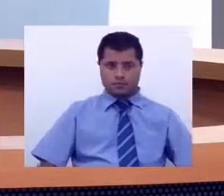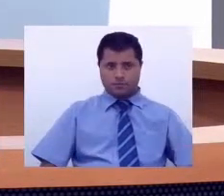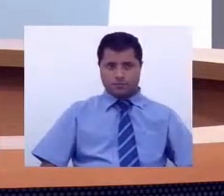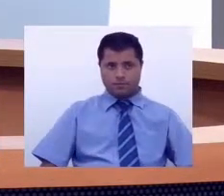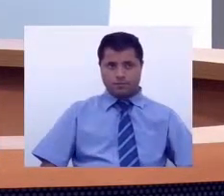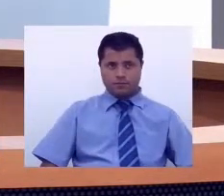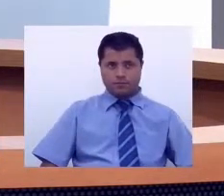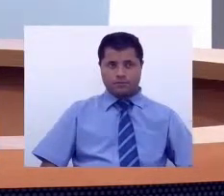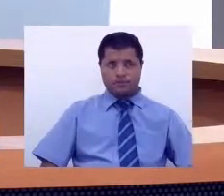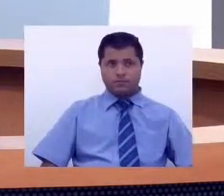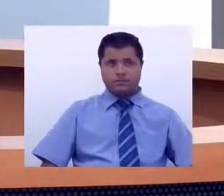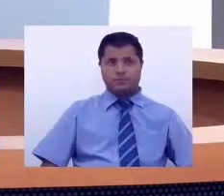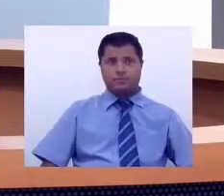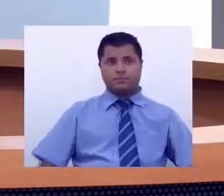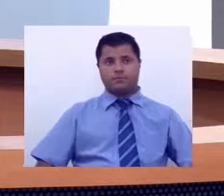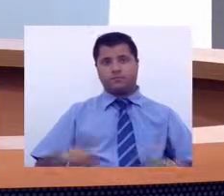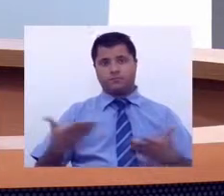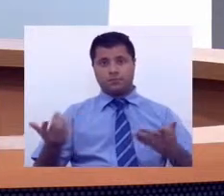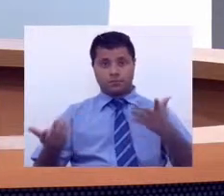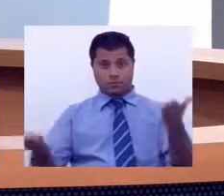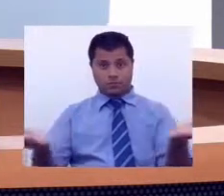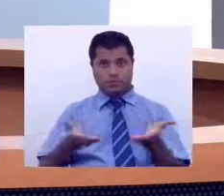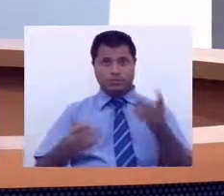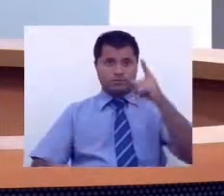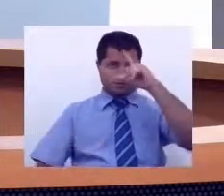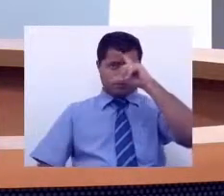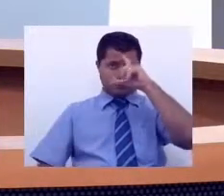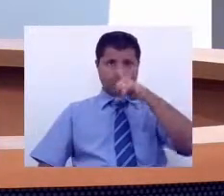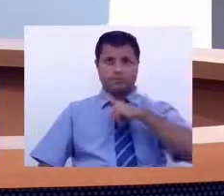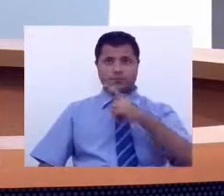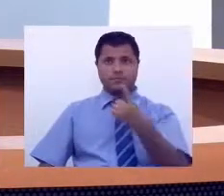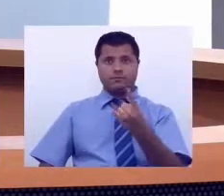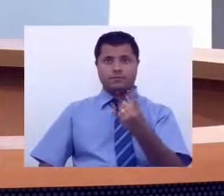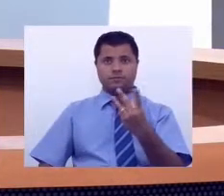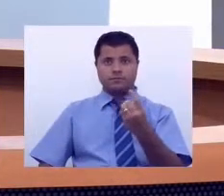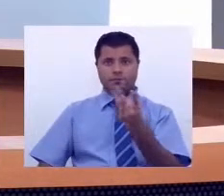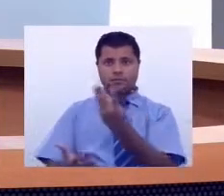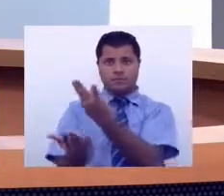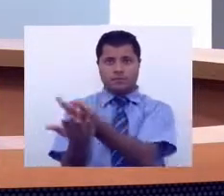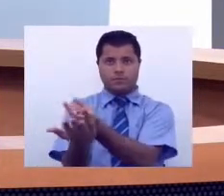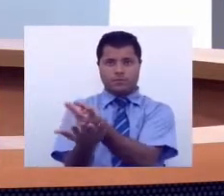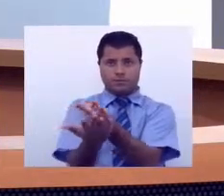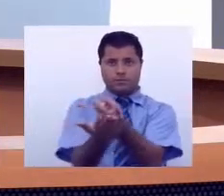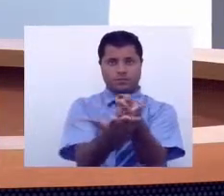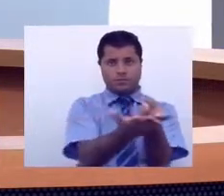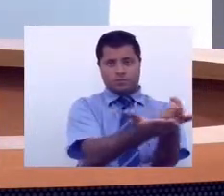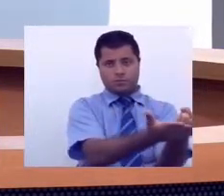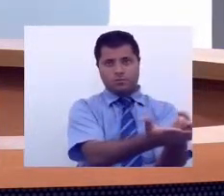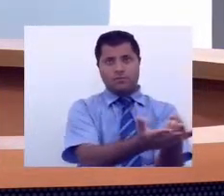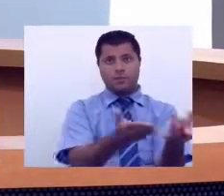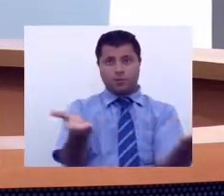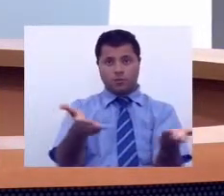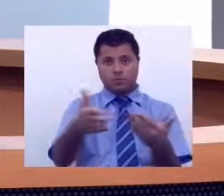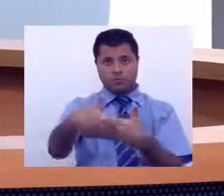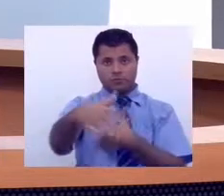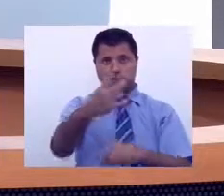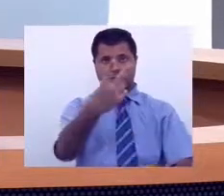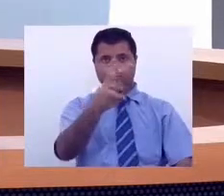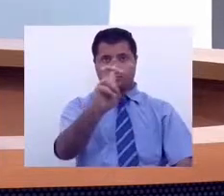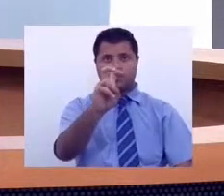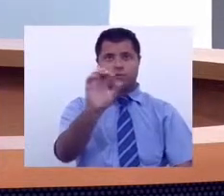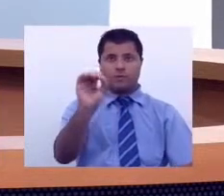leitos cirúrgicos para o hospital. Hoje o hospital, ele tem 13 leitos cirúrgicos. Com esse dinheiro de 250 mil